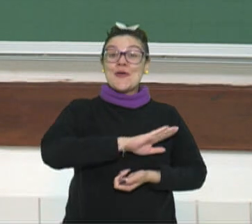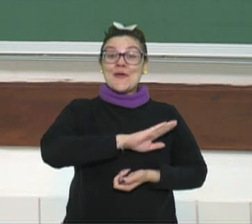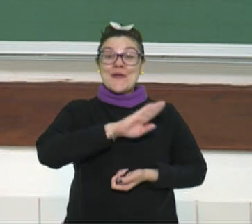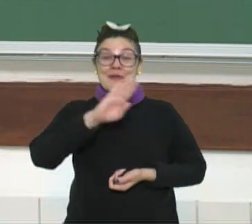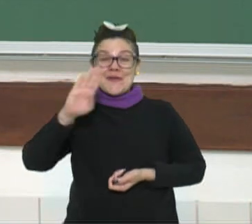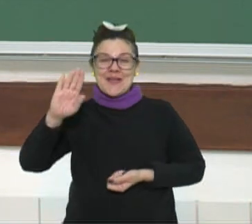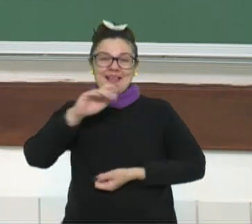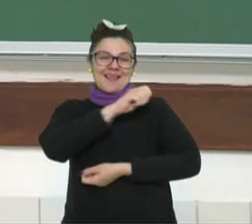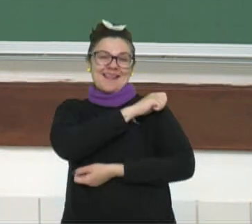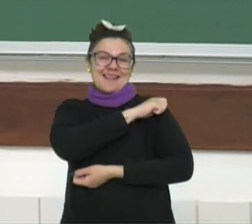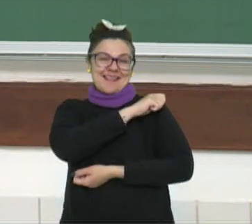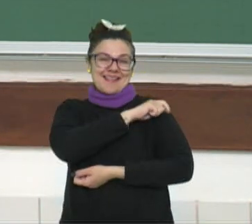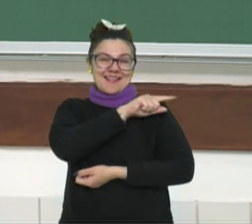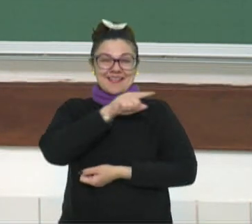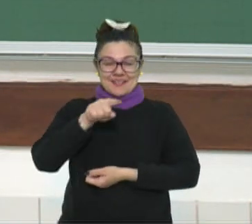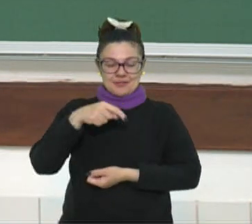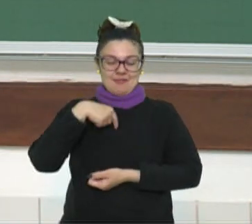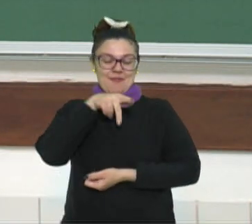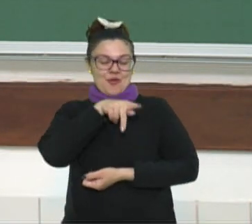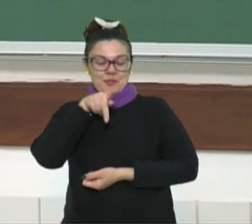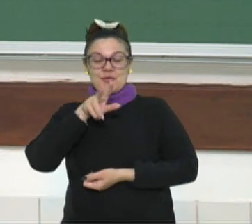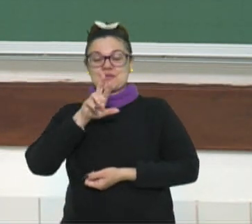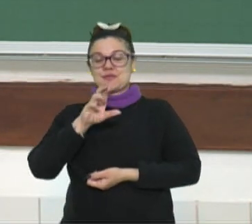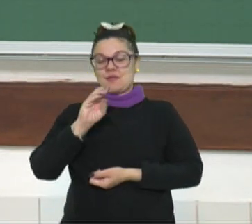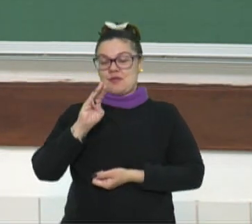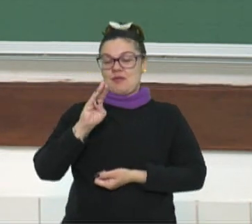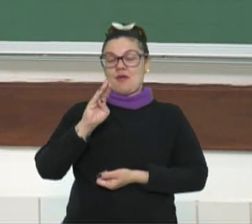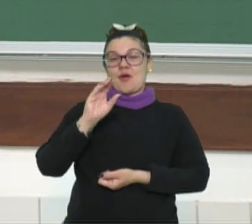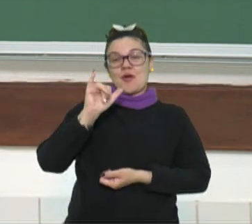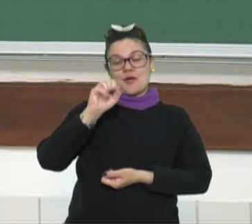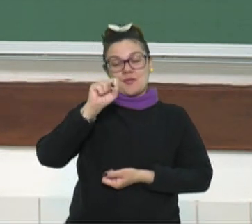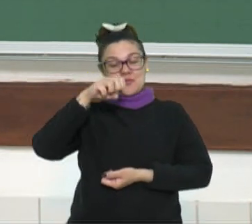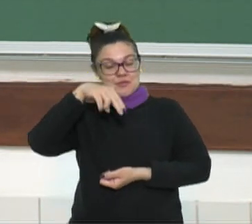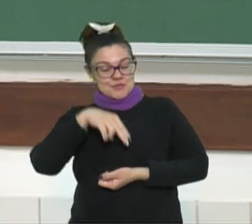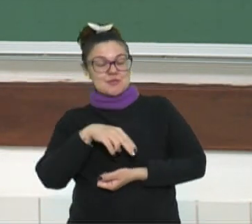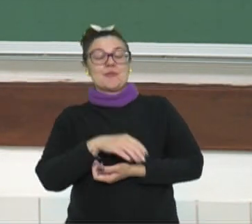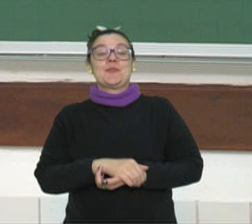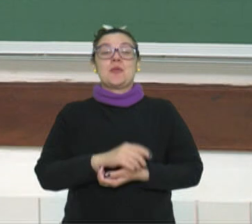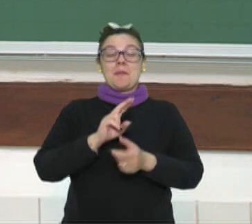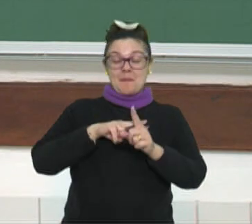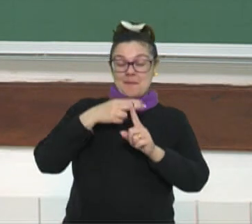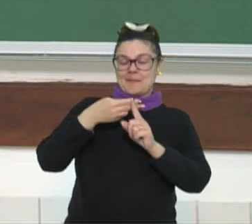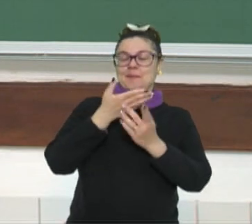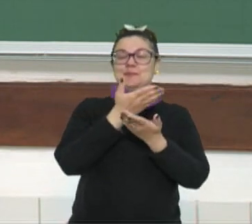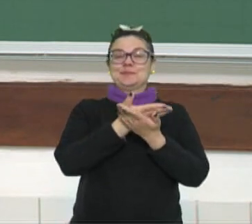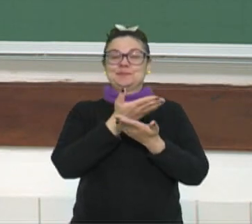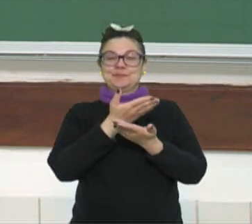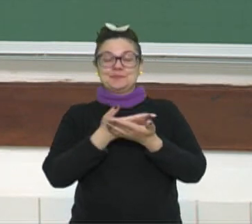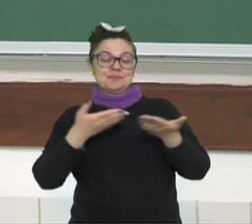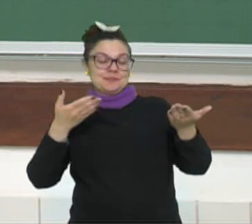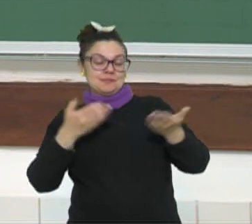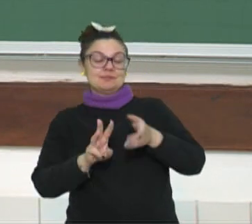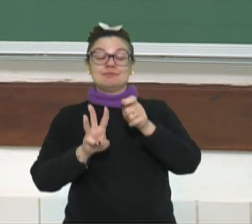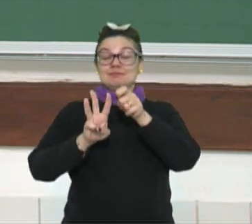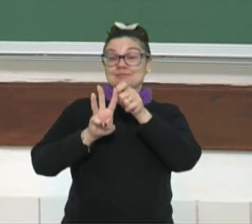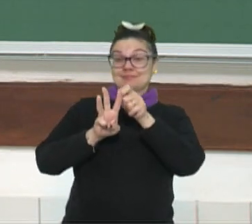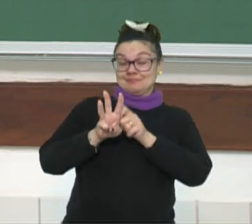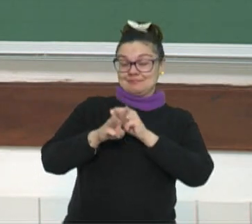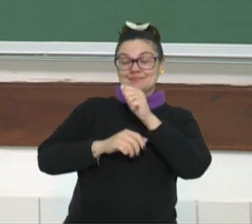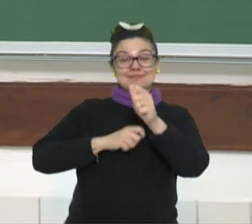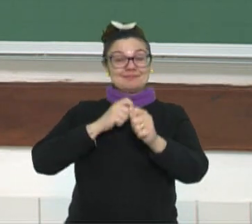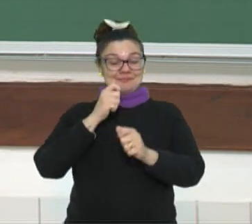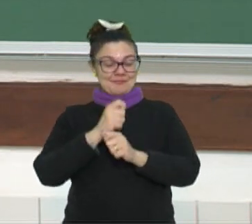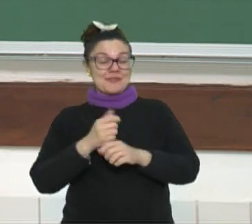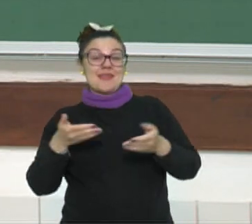Olá, estudante! Professor Robson Mendonça aqui com vocês para mais uma aula nesse trimestre e